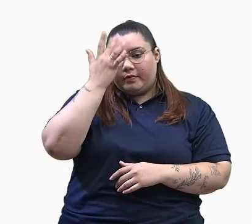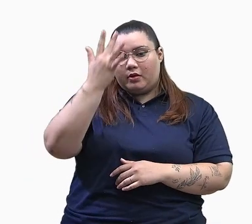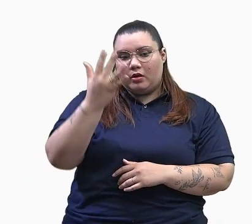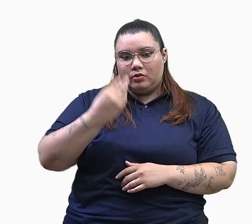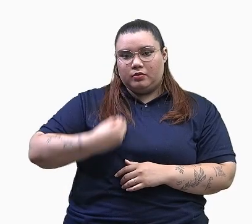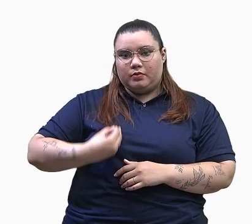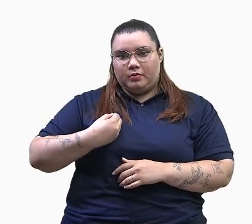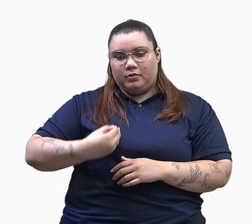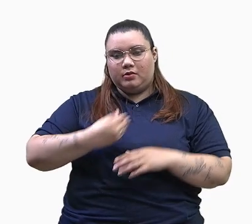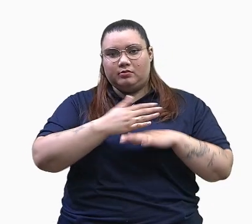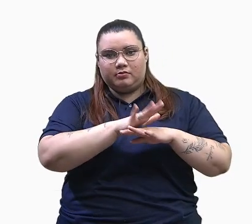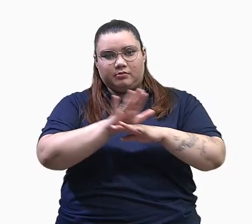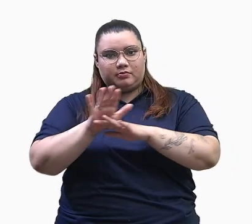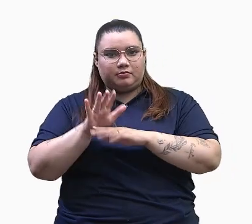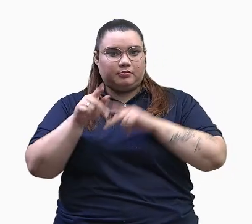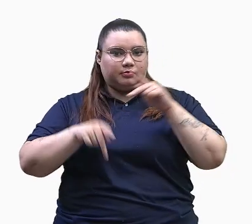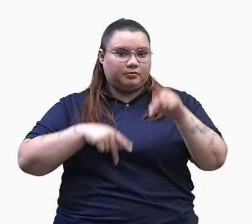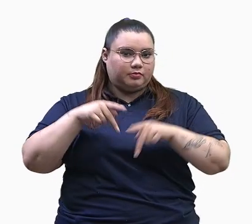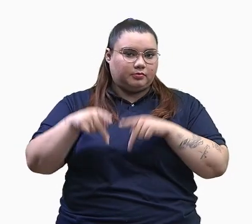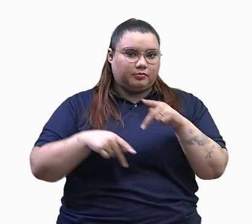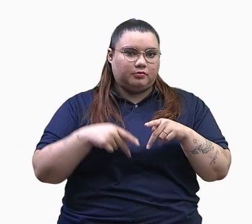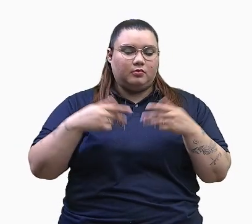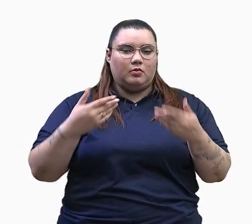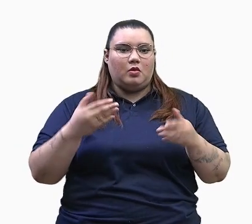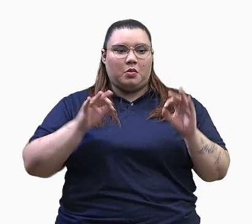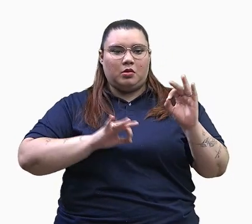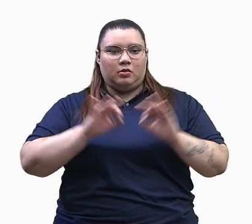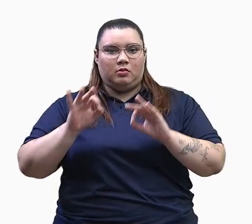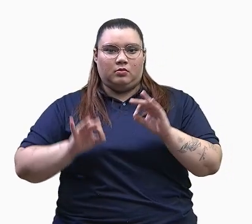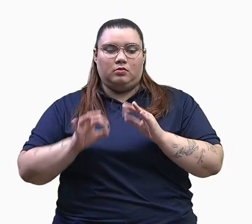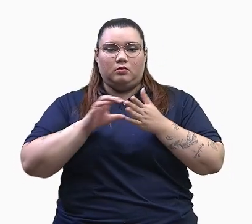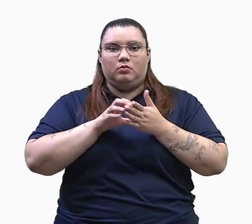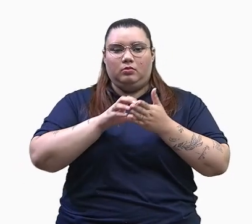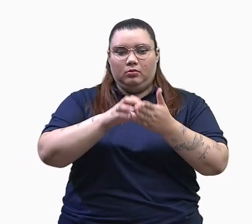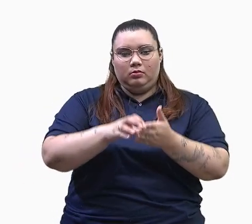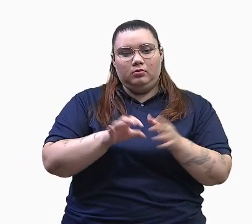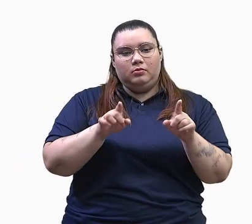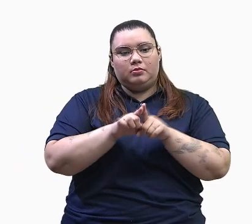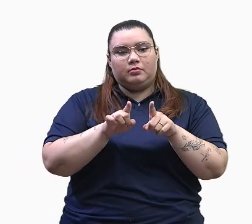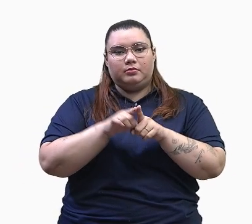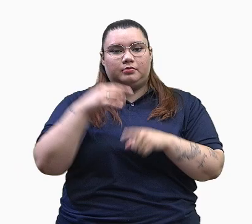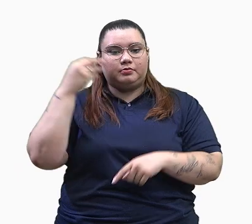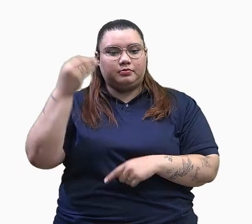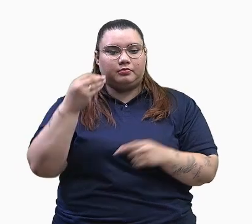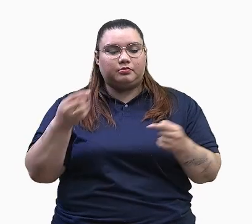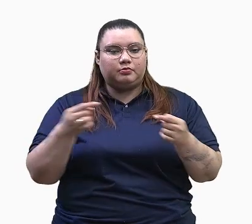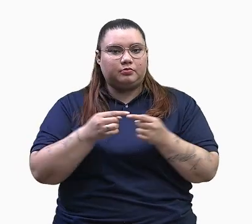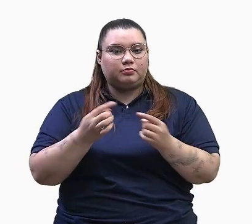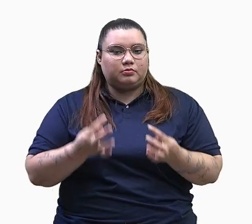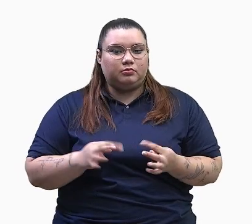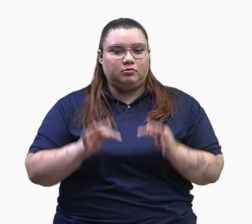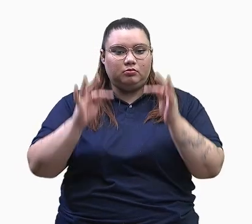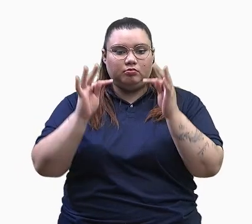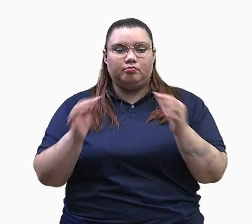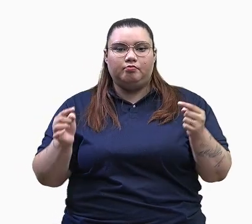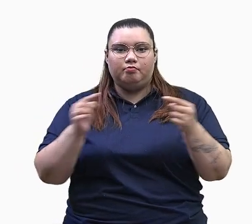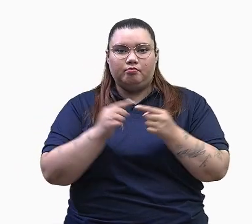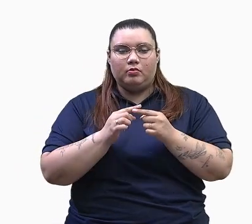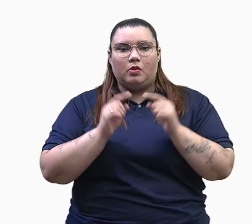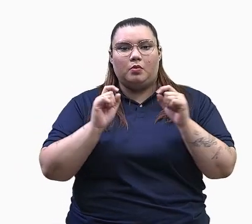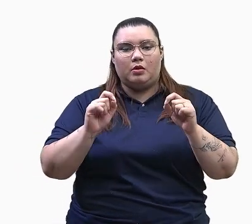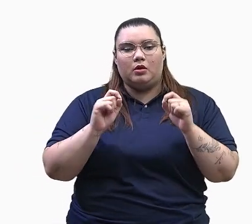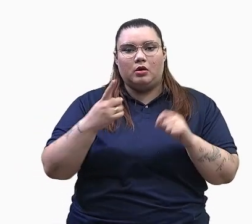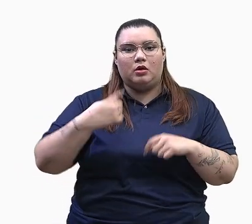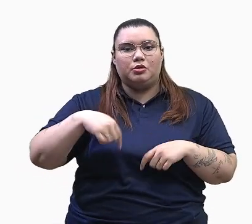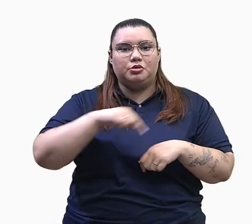ali a logística, o transporte de uma forma geral, a experiência também, a tecnologia de exploração, né, a gente tem uma mão de